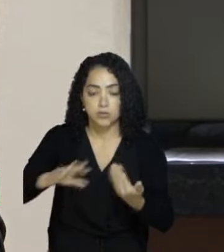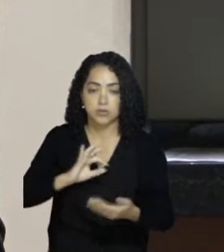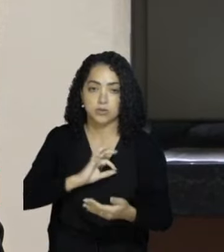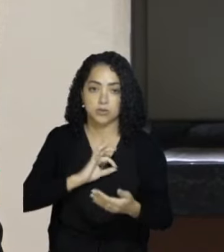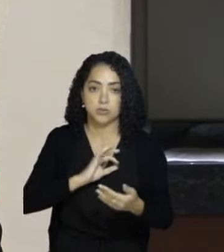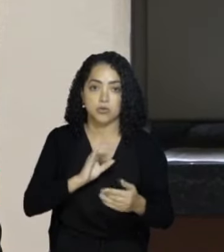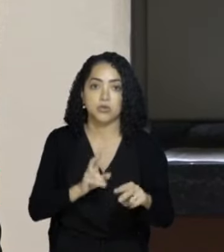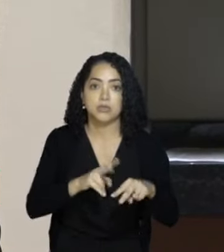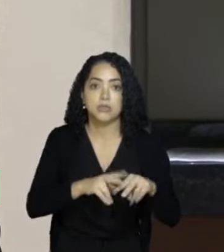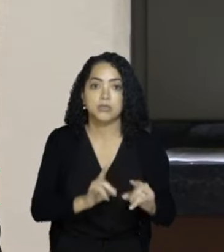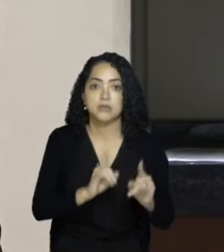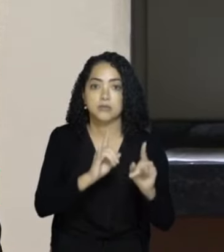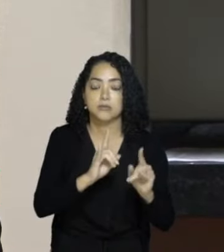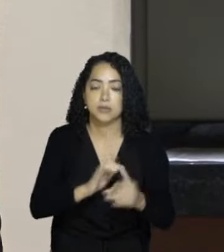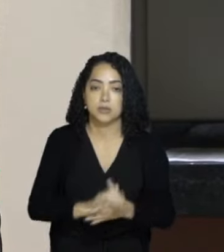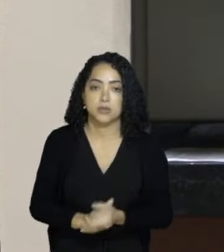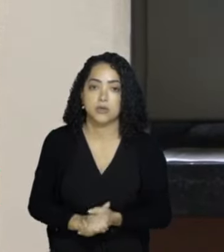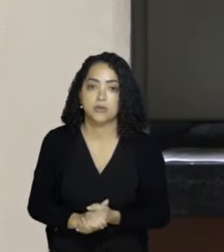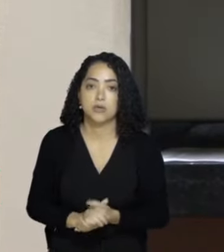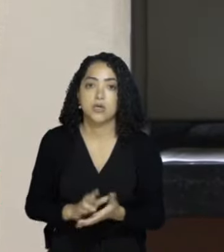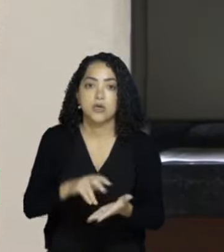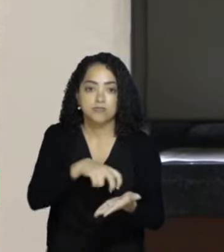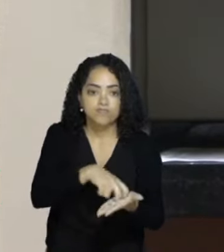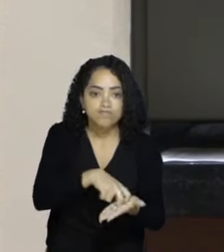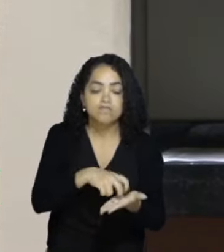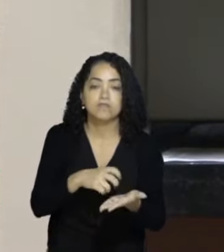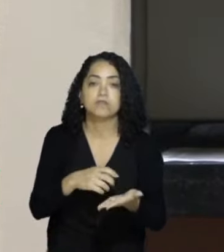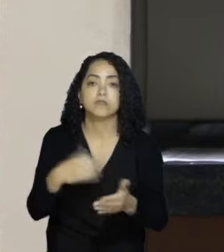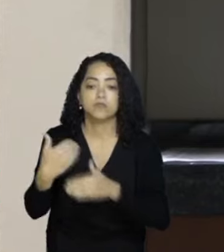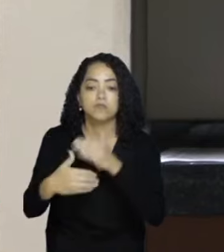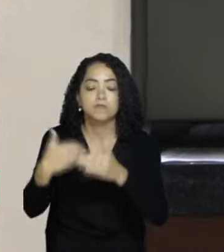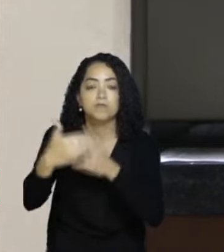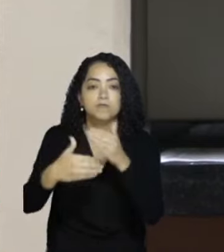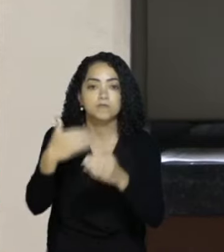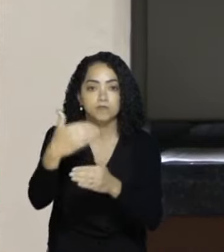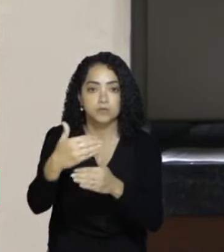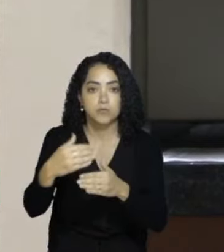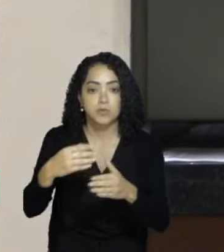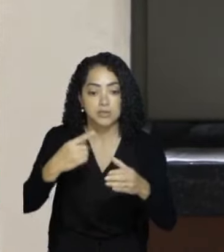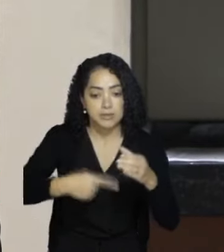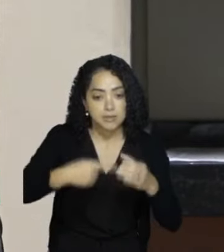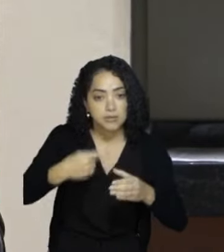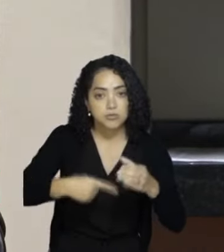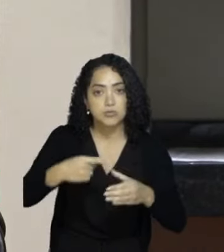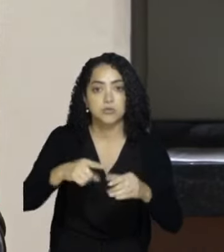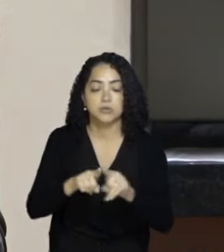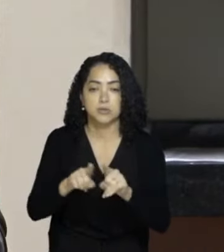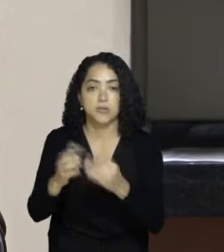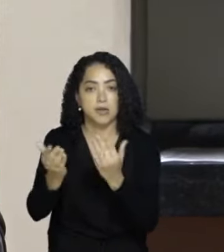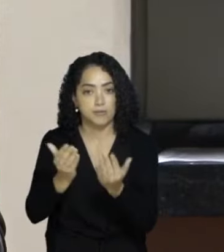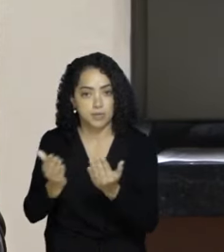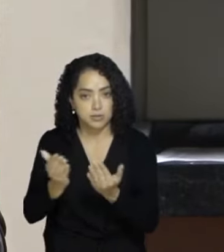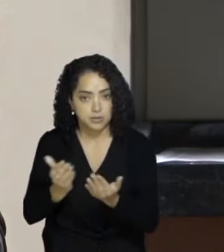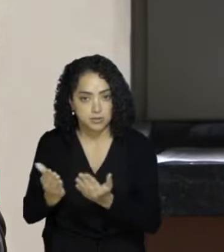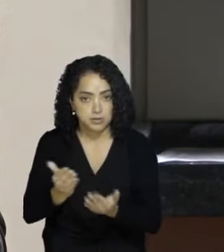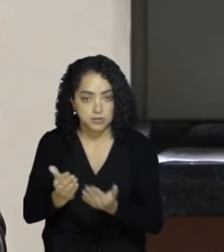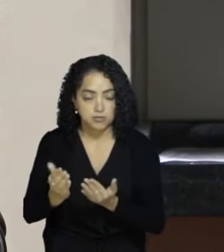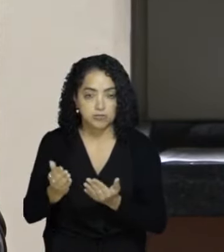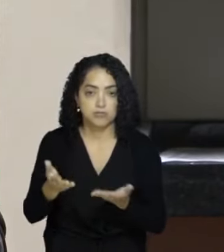estamos dando entrada na tarde de hoje, protocolando para tramitação dentro das comissões e, possivelmente, apreciação em